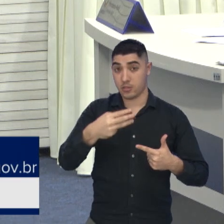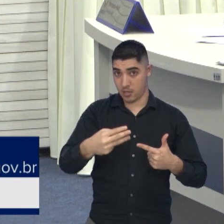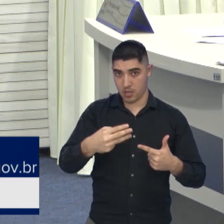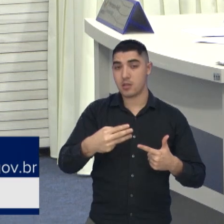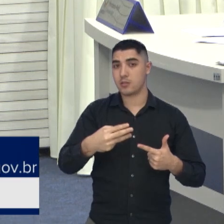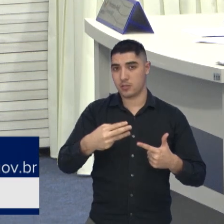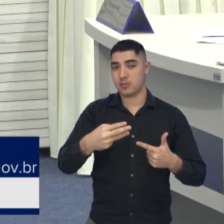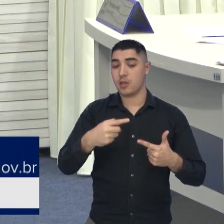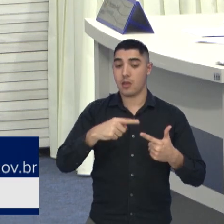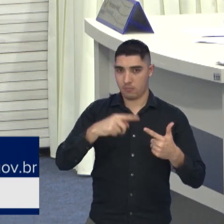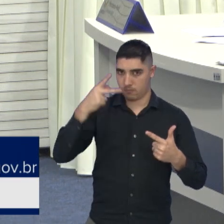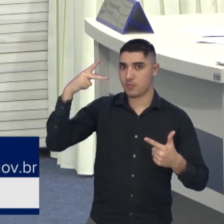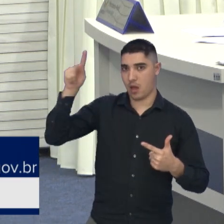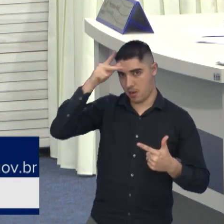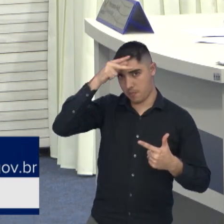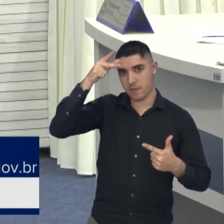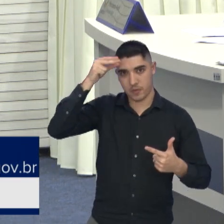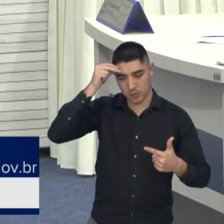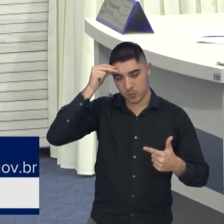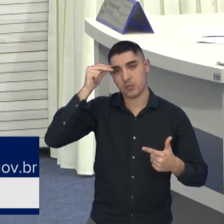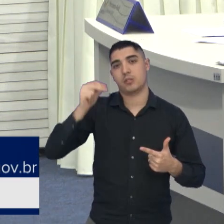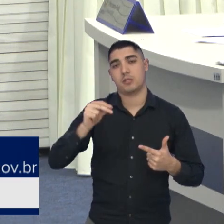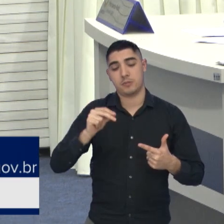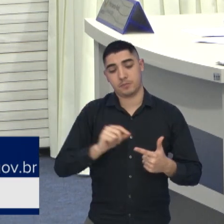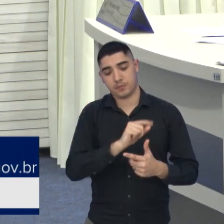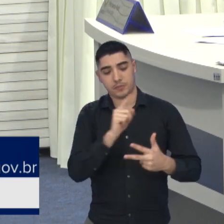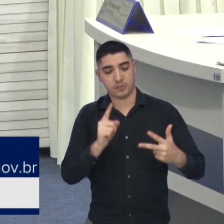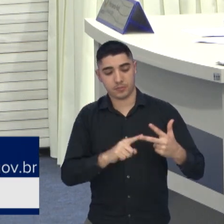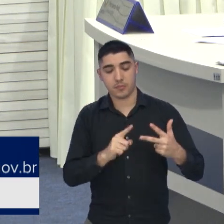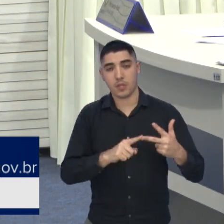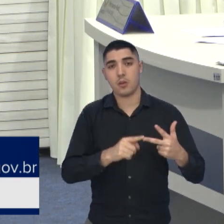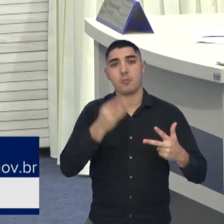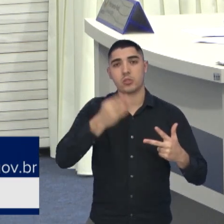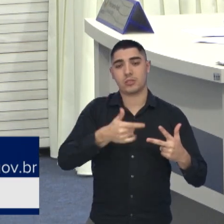10733, do Poder Executivo. E processo